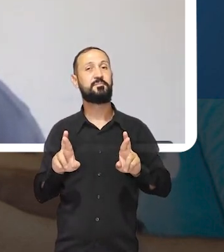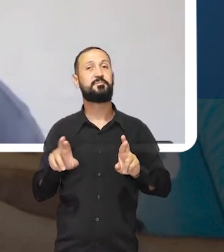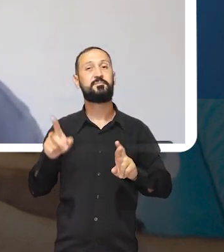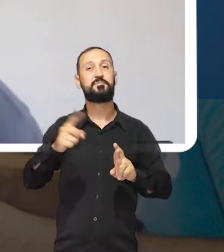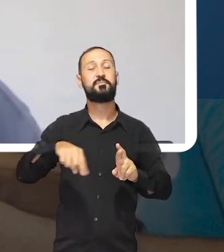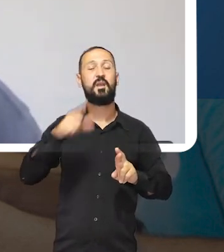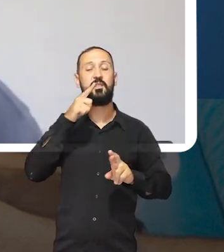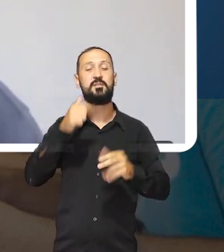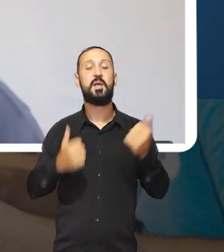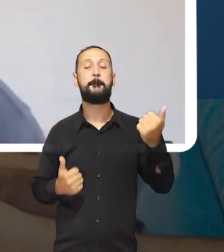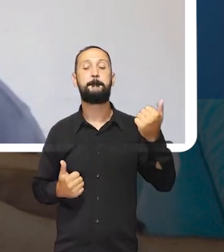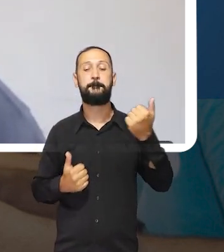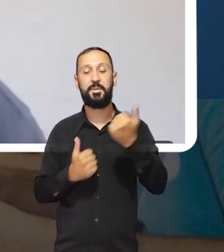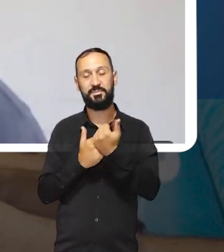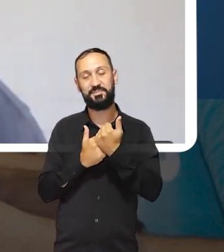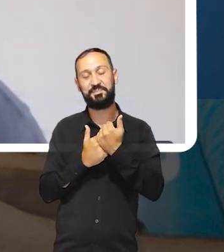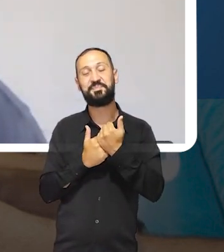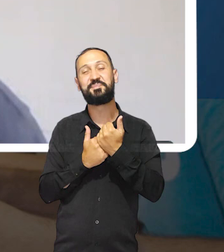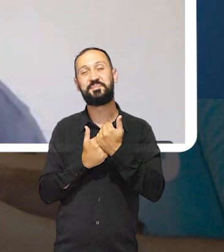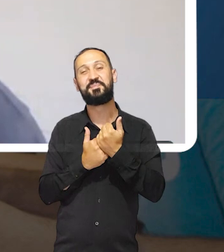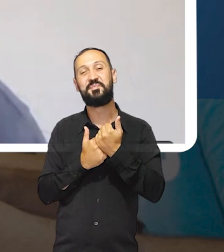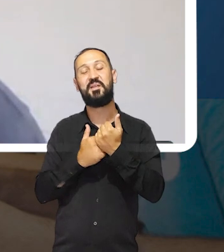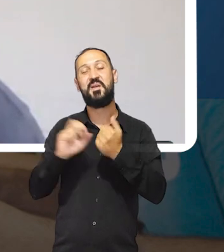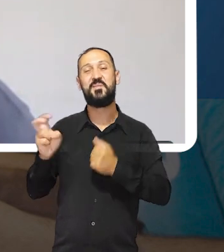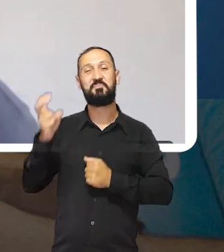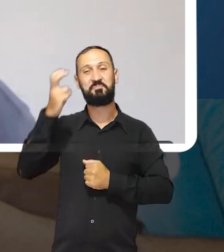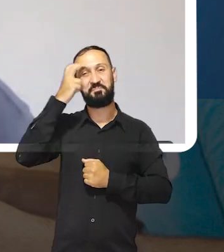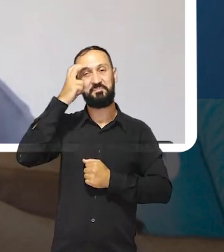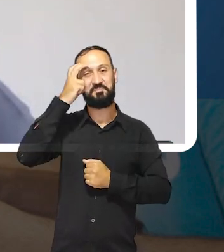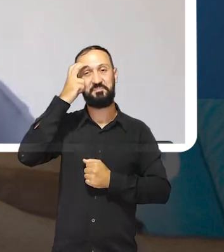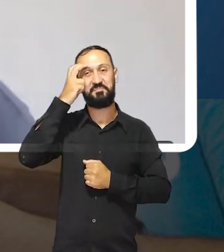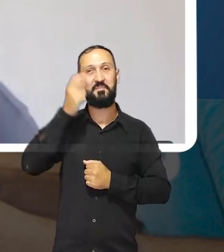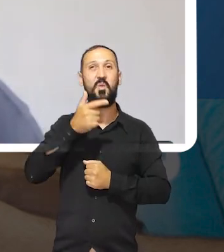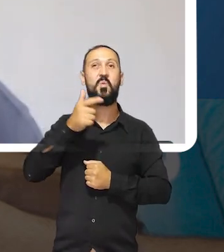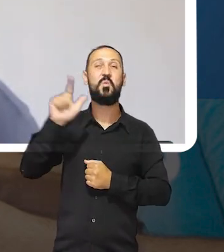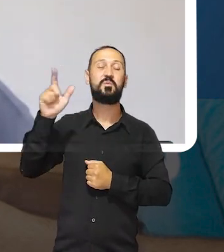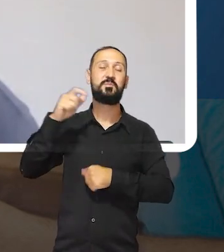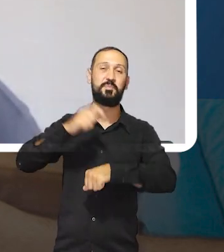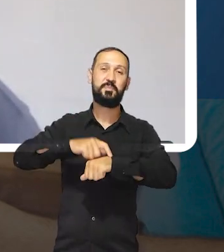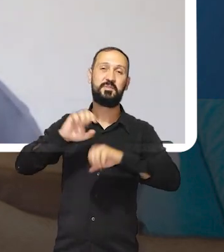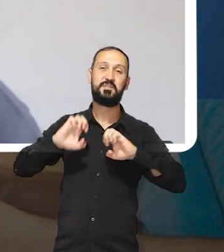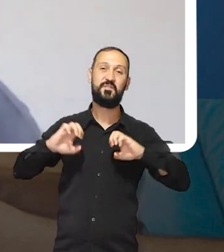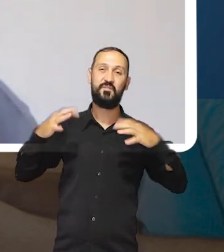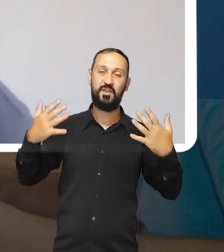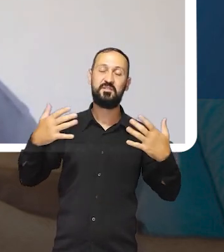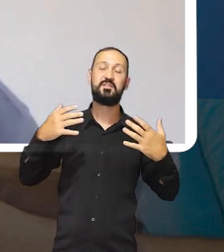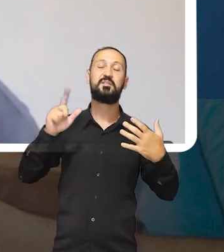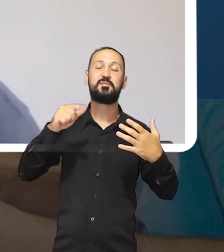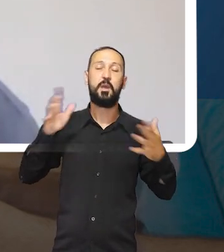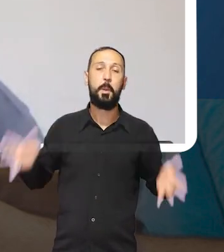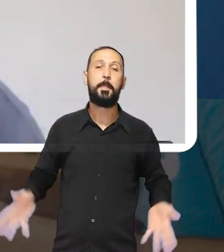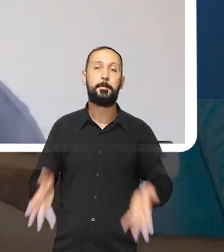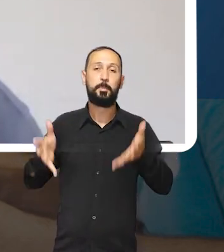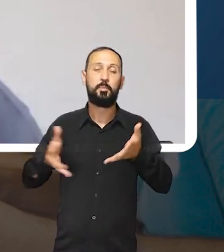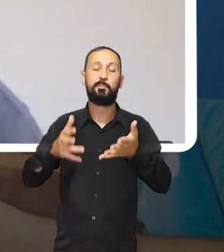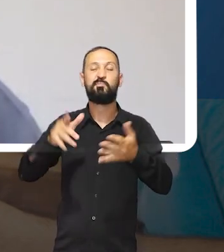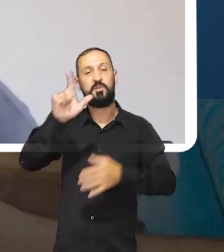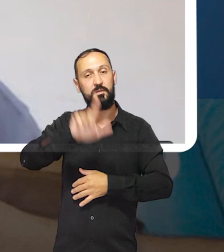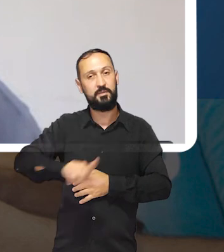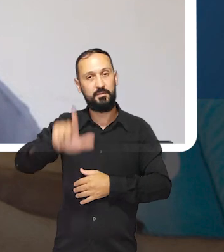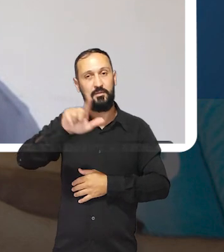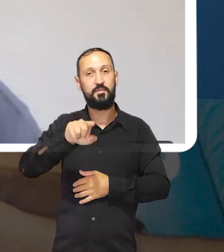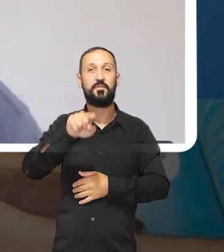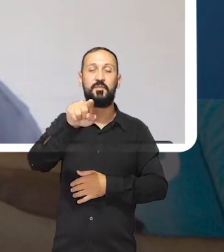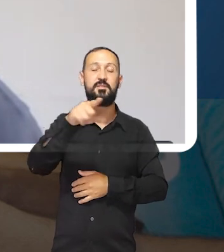esperamos contar com esse apoio cultural para outros eventos, e isso é um incentivo